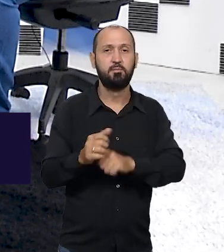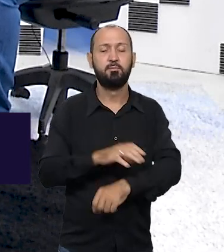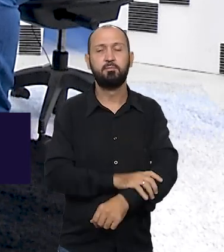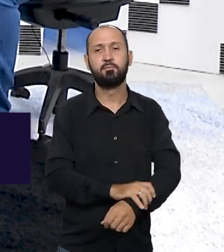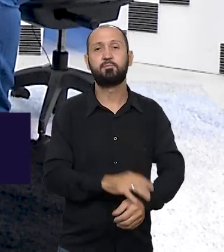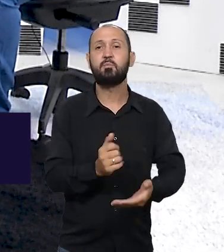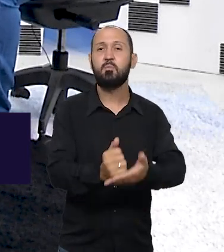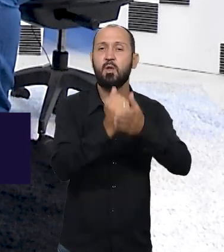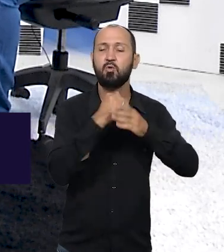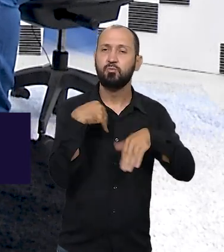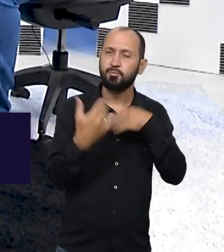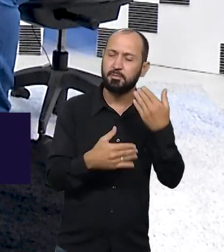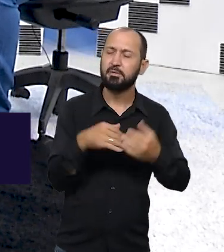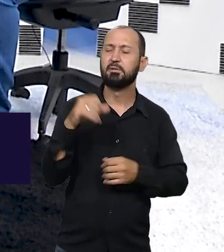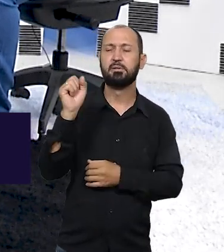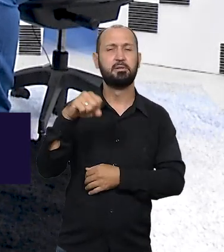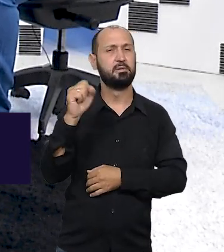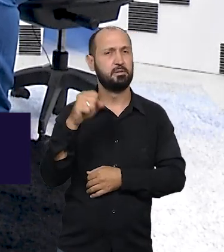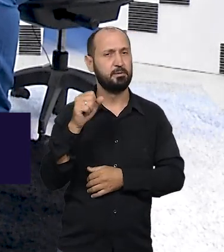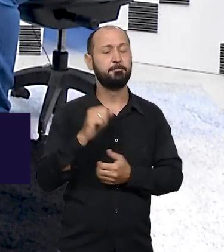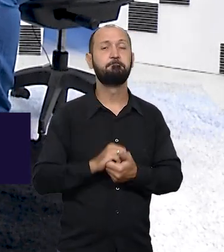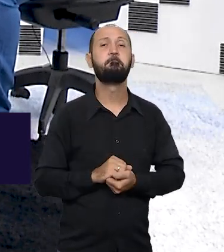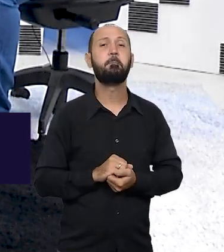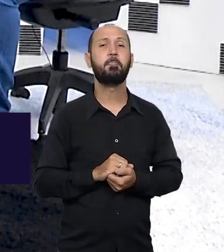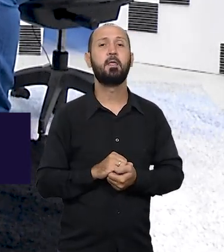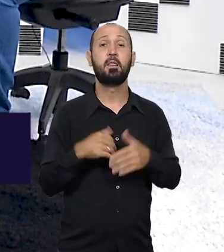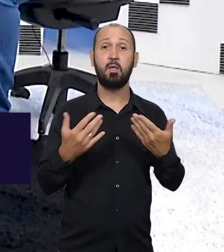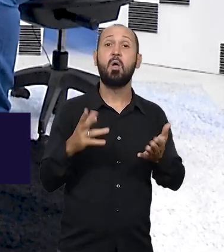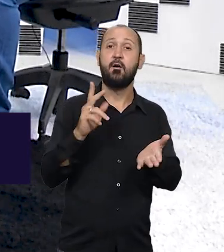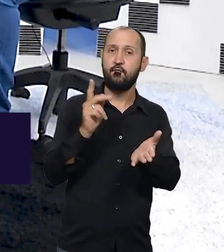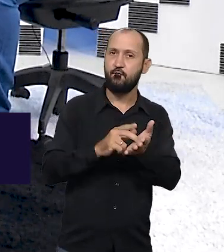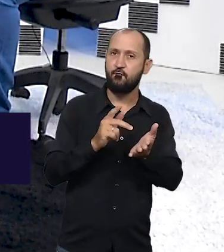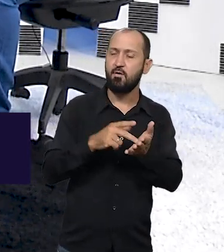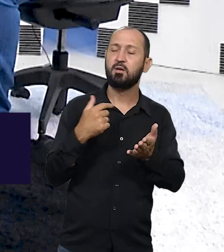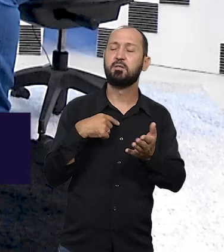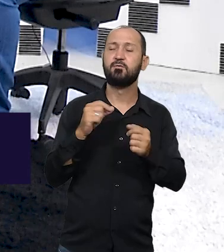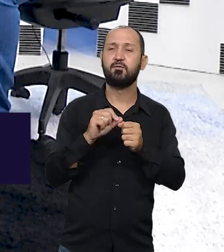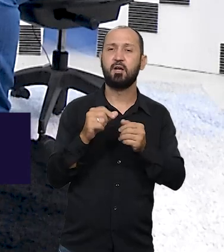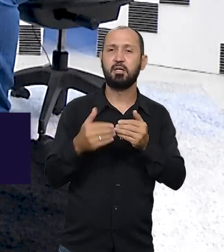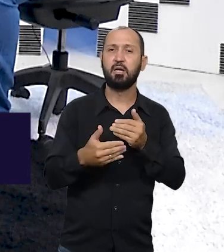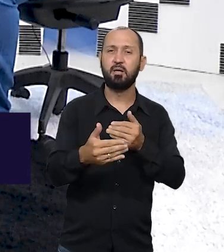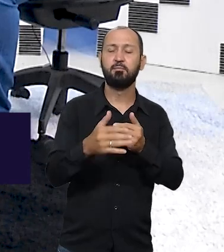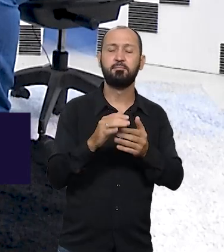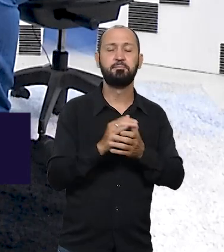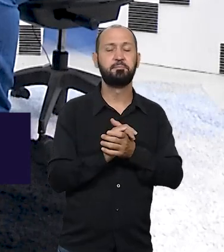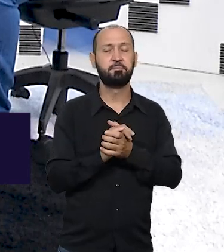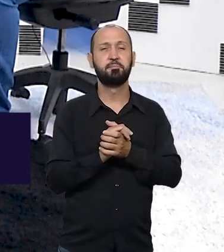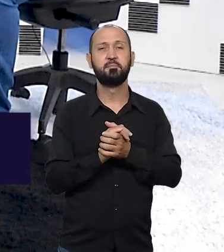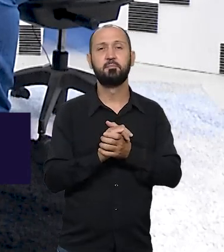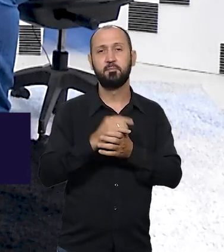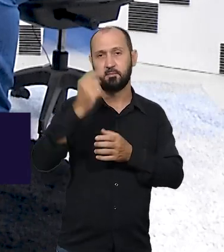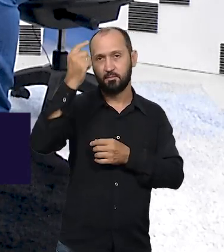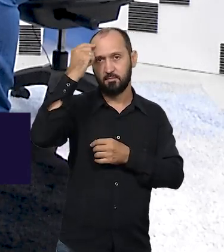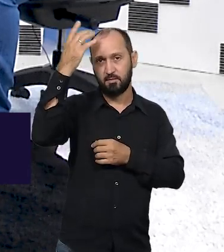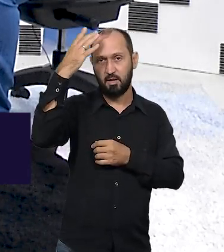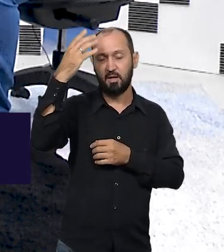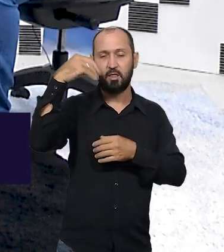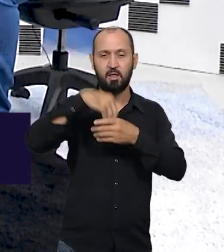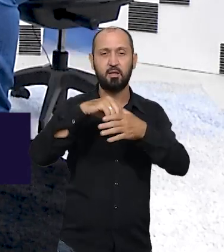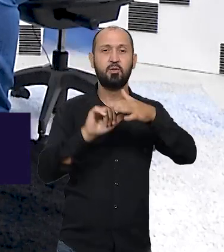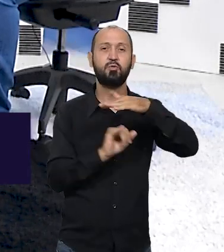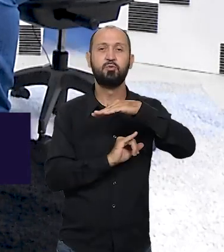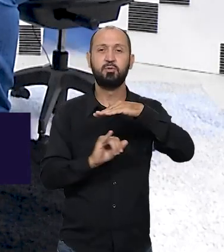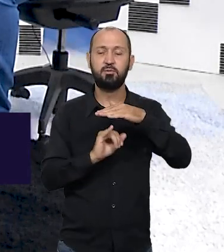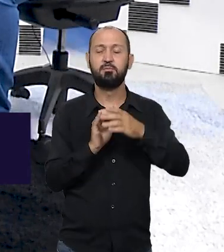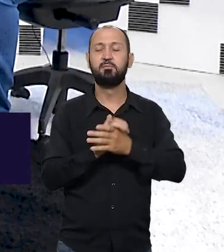dele, né? Ajuda muito. Então é verdade que a gente está fazendo agora uma ideia dentro da instituição para criar